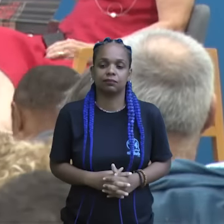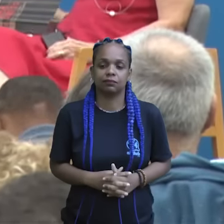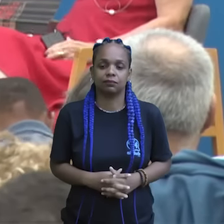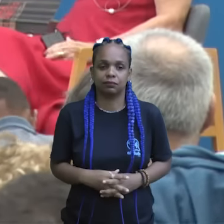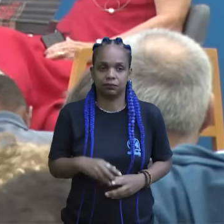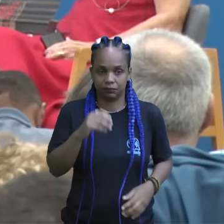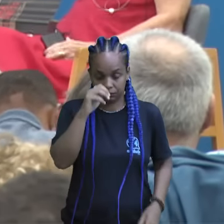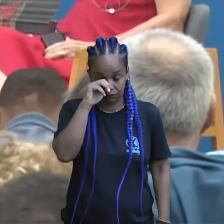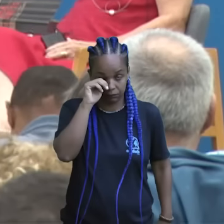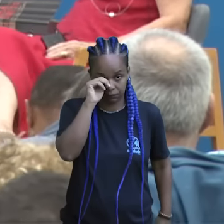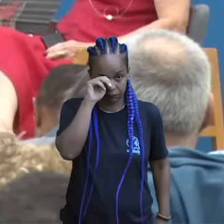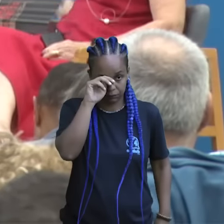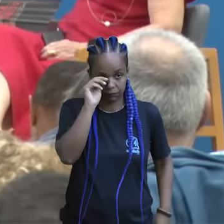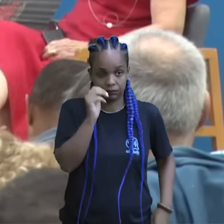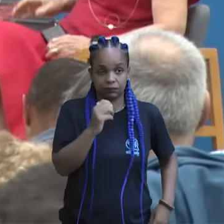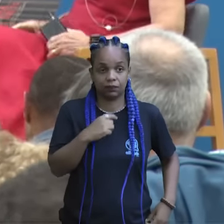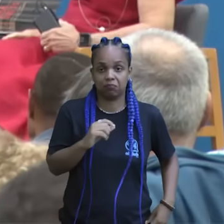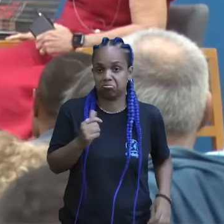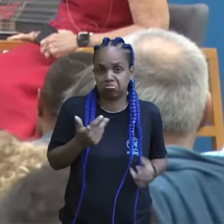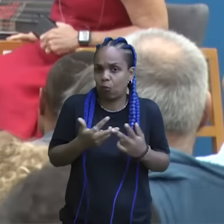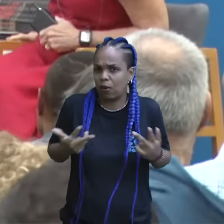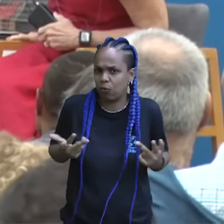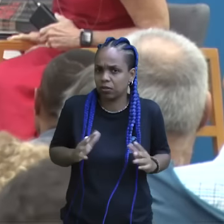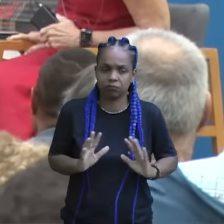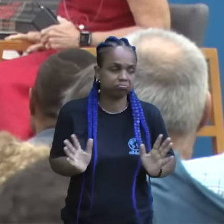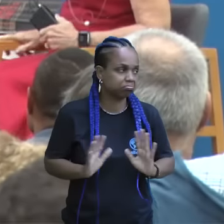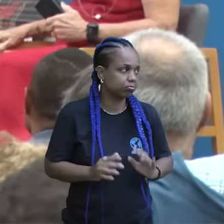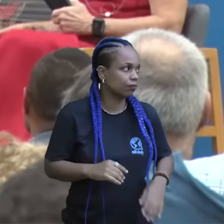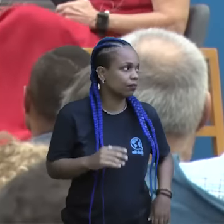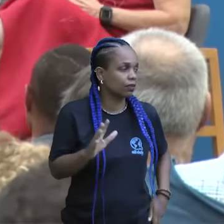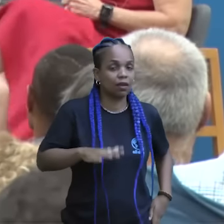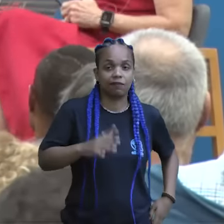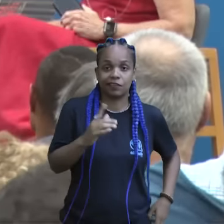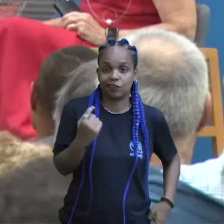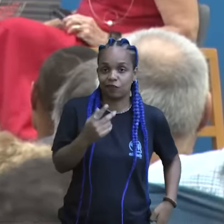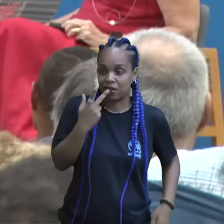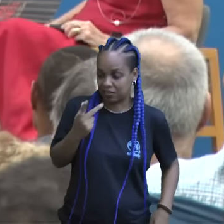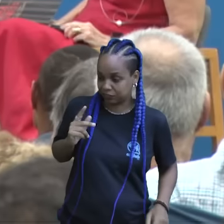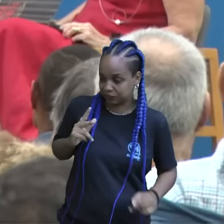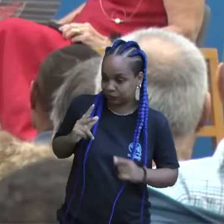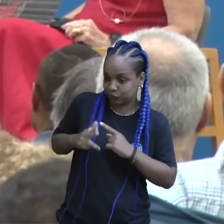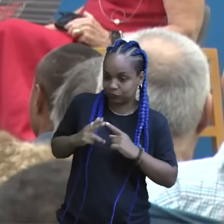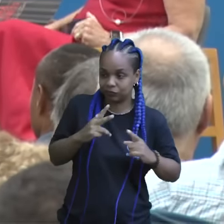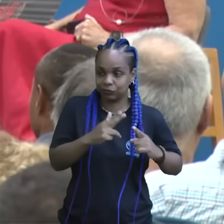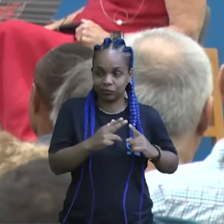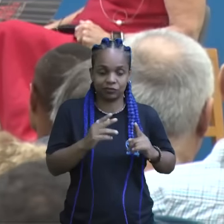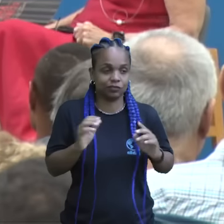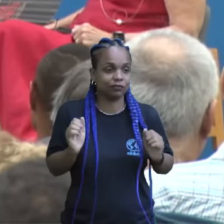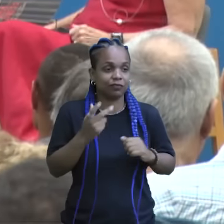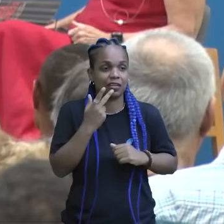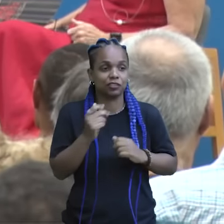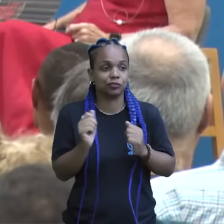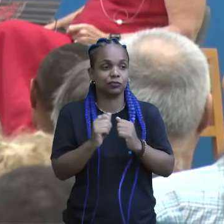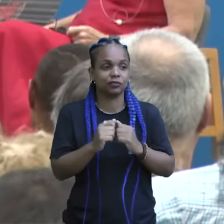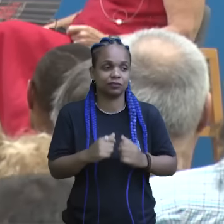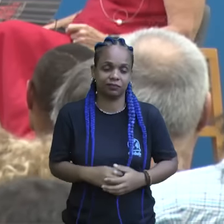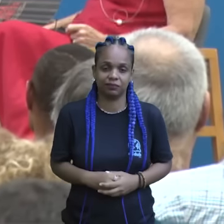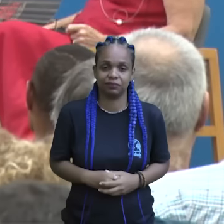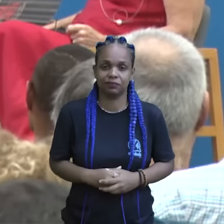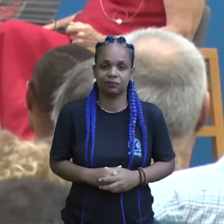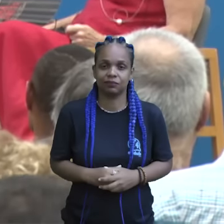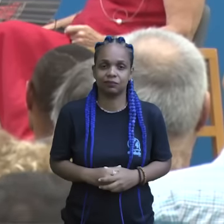gosto muito da ideia. Eu o Lima detestava Botafogo e o Meia, né? Detestava. Ele dizia que Meyer